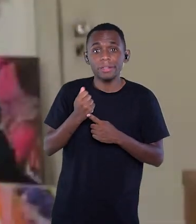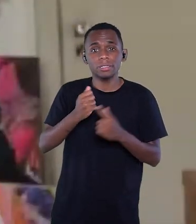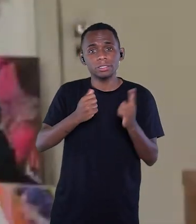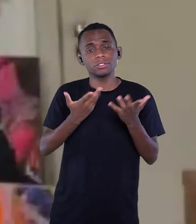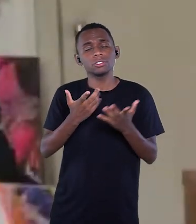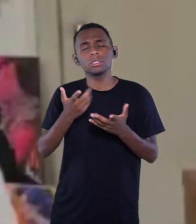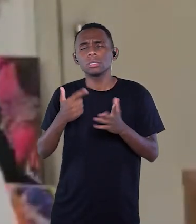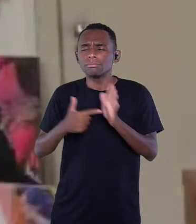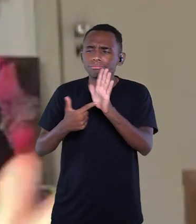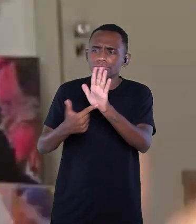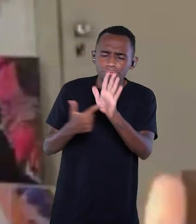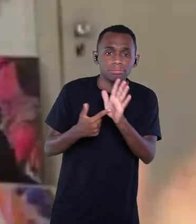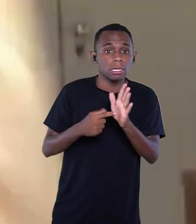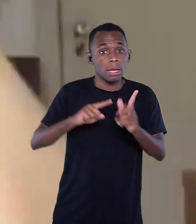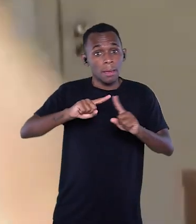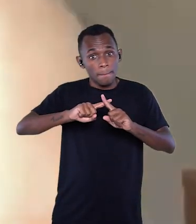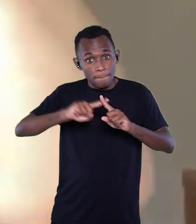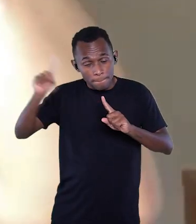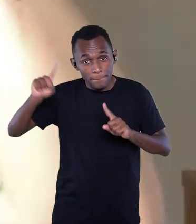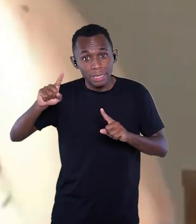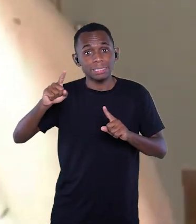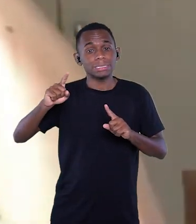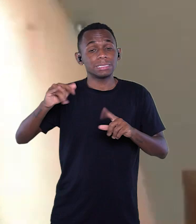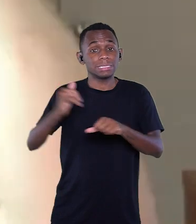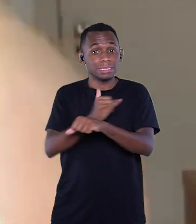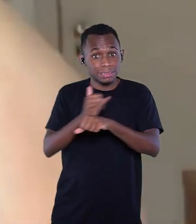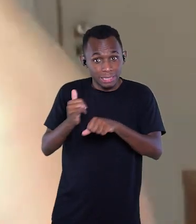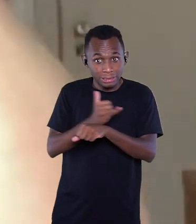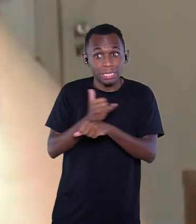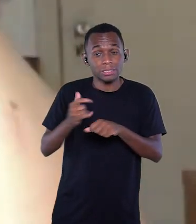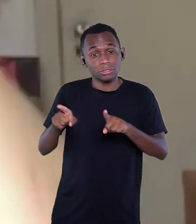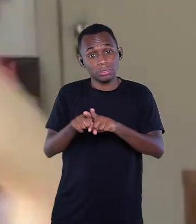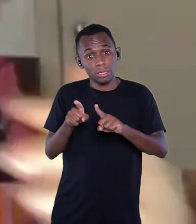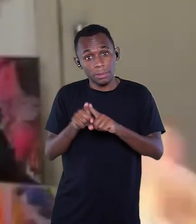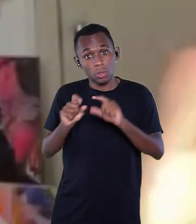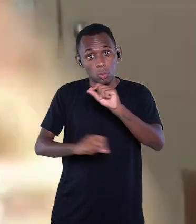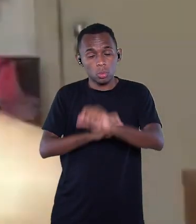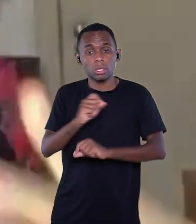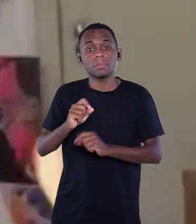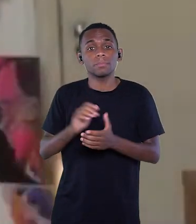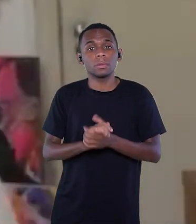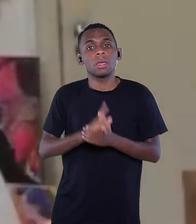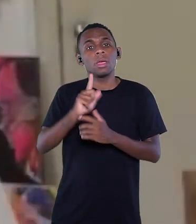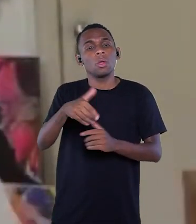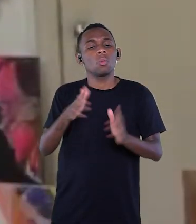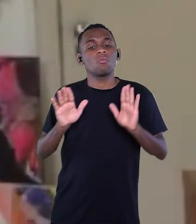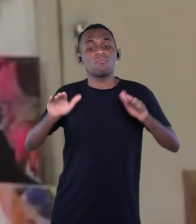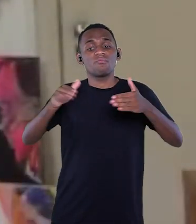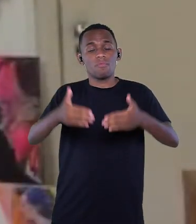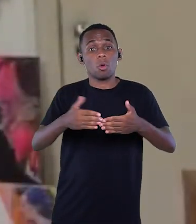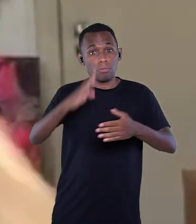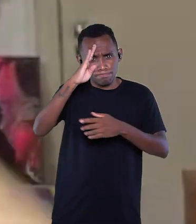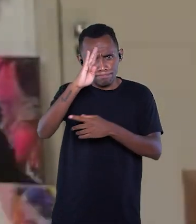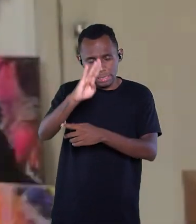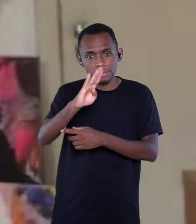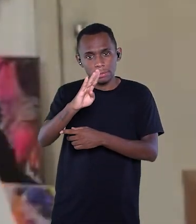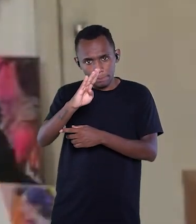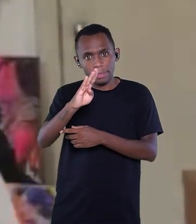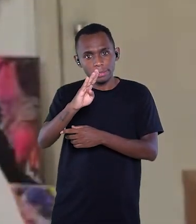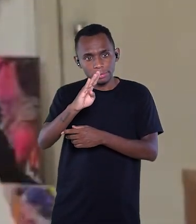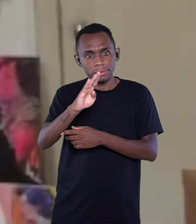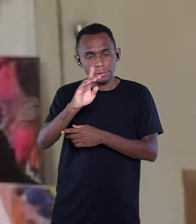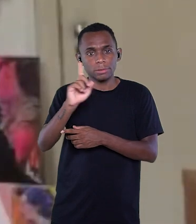vinha aparecendo, mas dentro desse esquema todo, eu acho que vem a questão que é o foco principal dessa pesquisa, né, que é